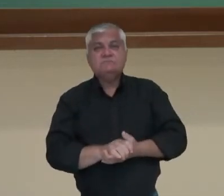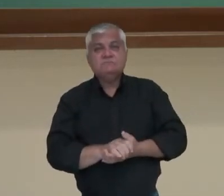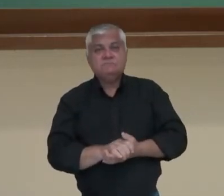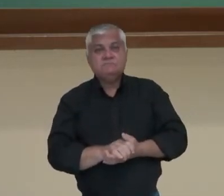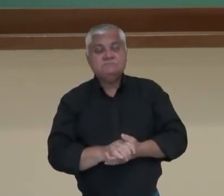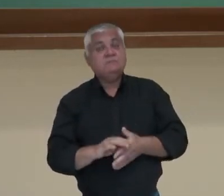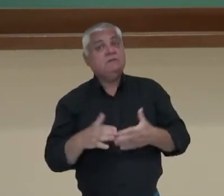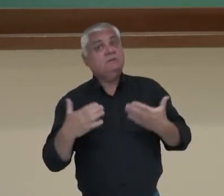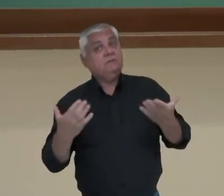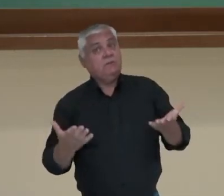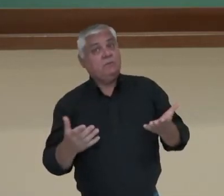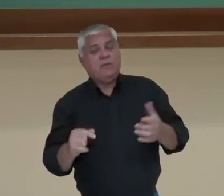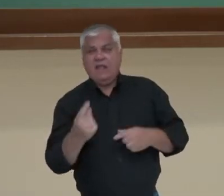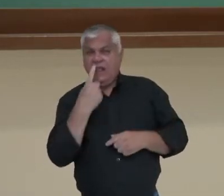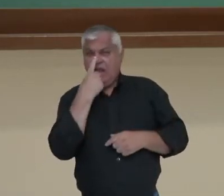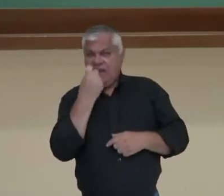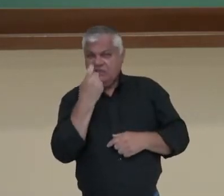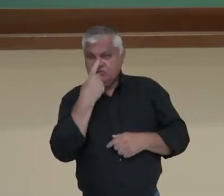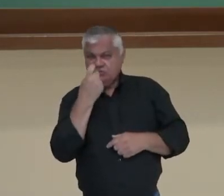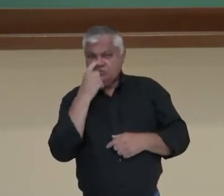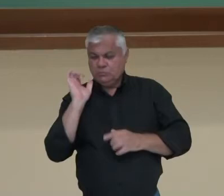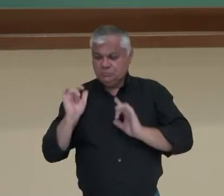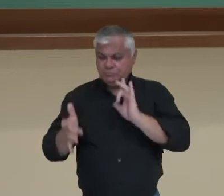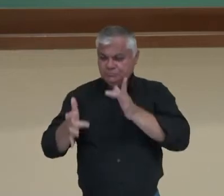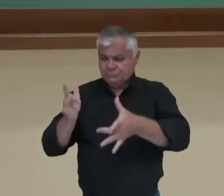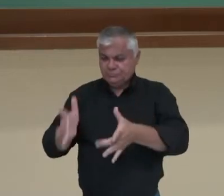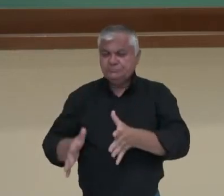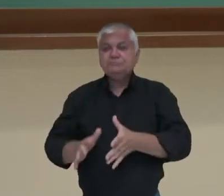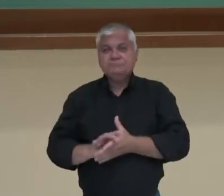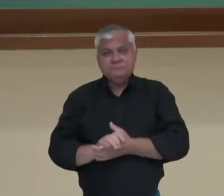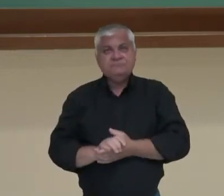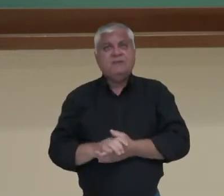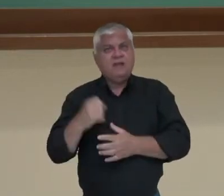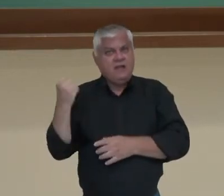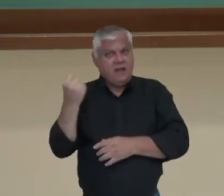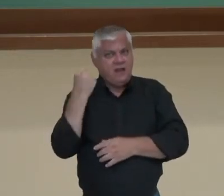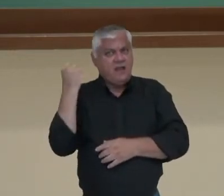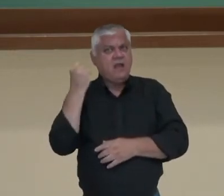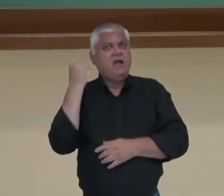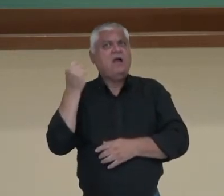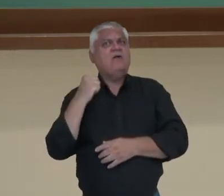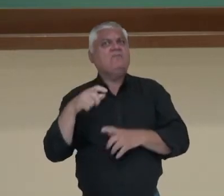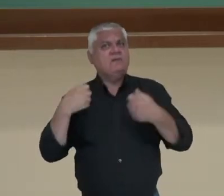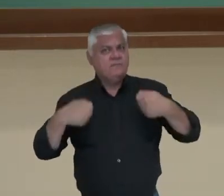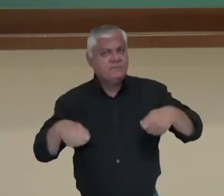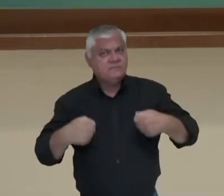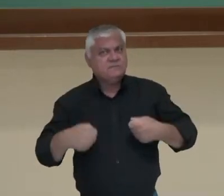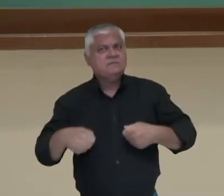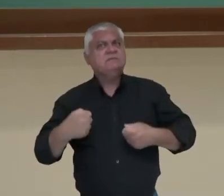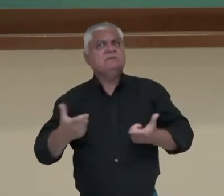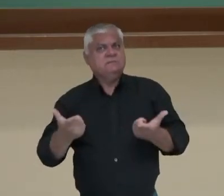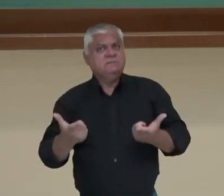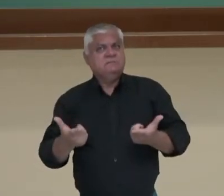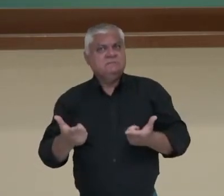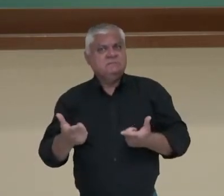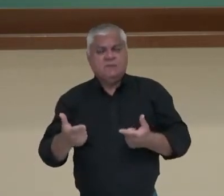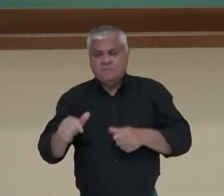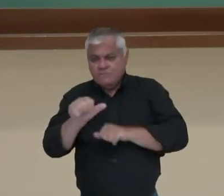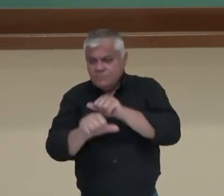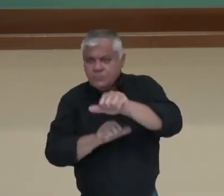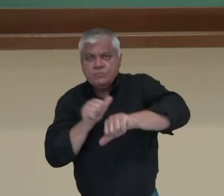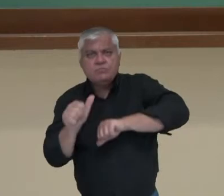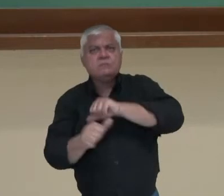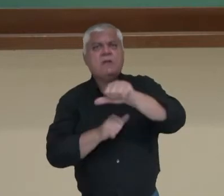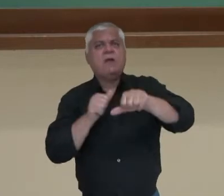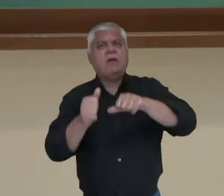a questão do lixo entre seres humanos é algo muito grave, que precisa ser revisto urgentemente. E essa é uma